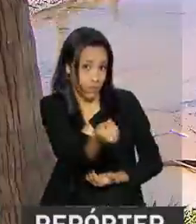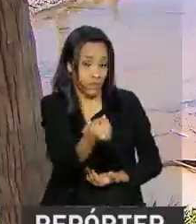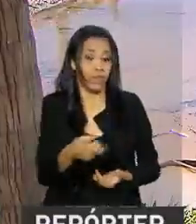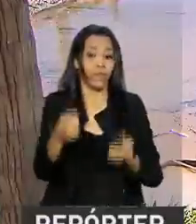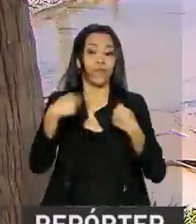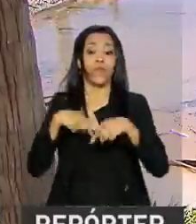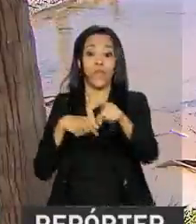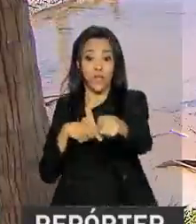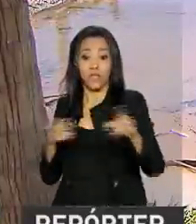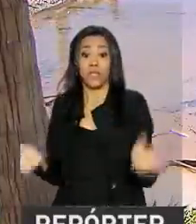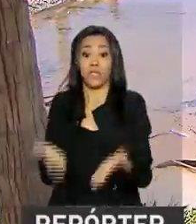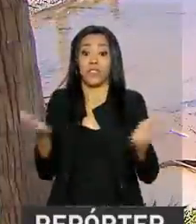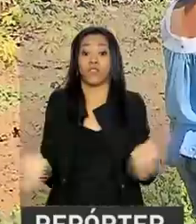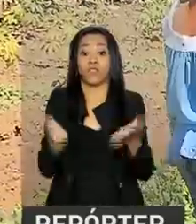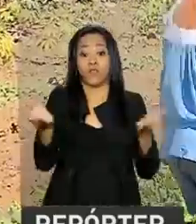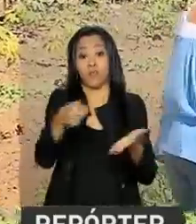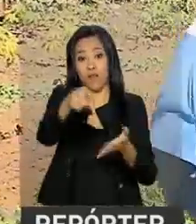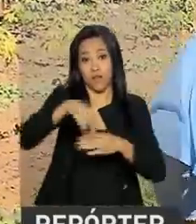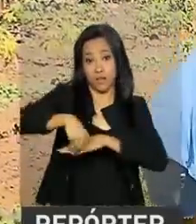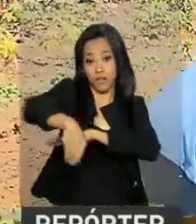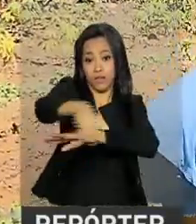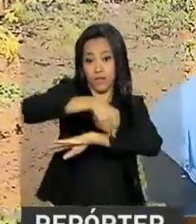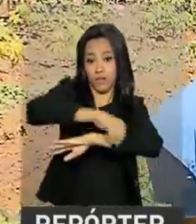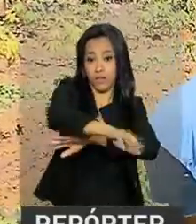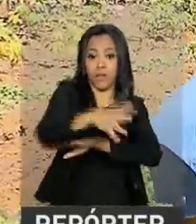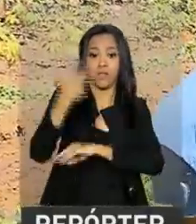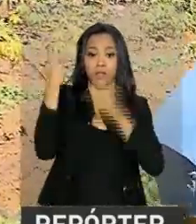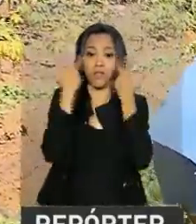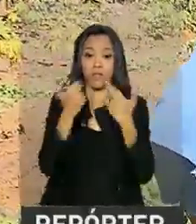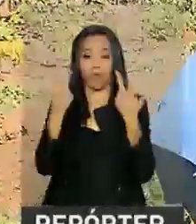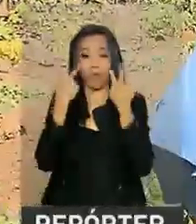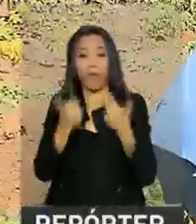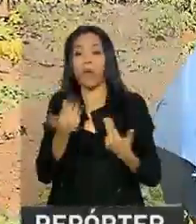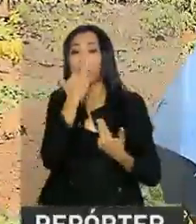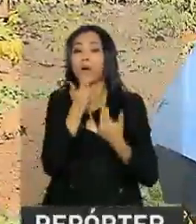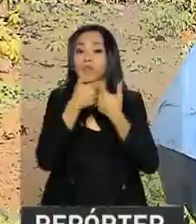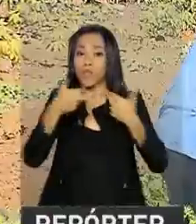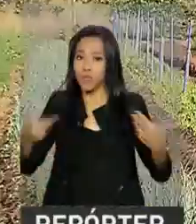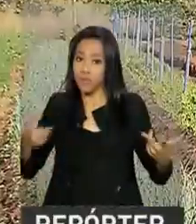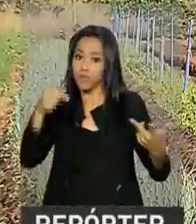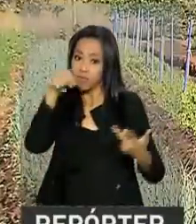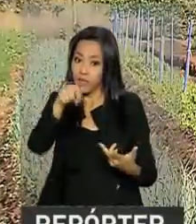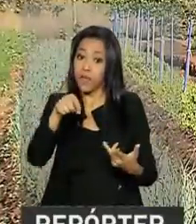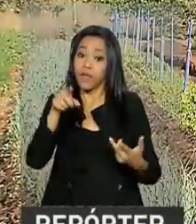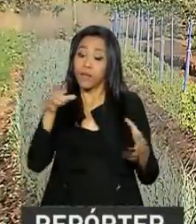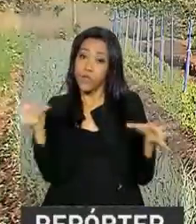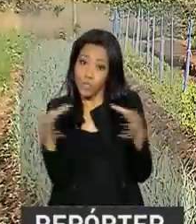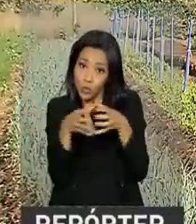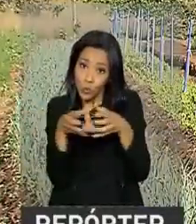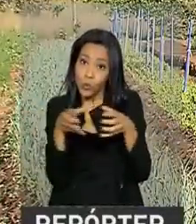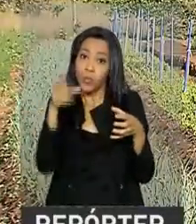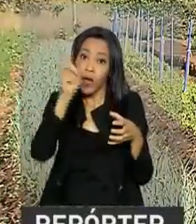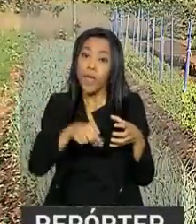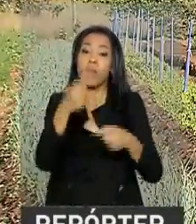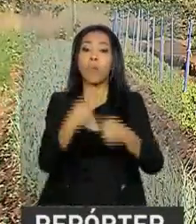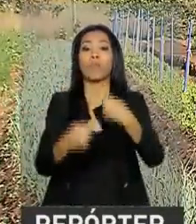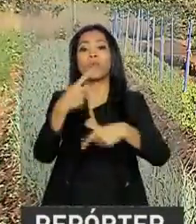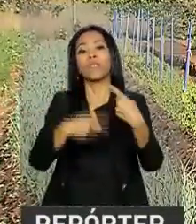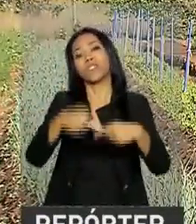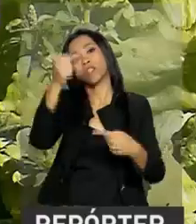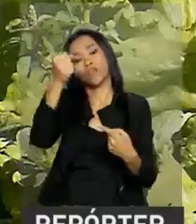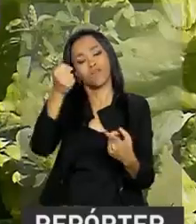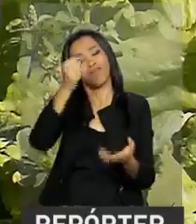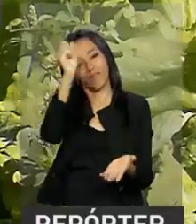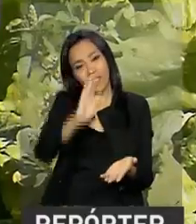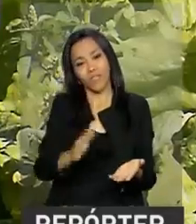ações voltadas à agroecologia e à produção orgânica de alimentos, como a CSAs, faz parte de uma política nacional do